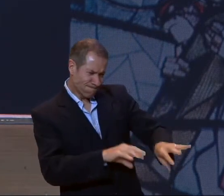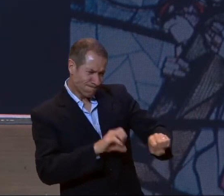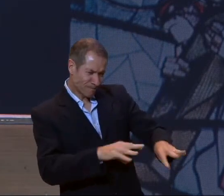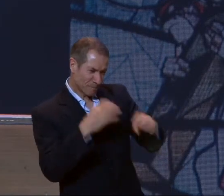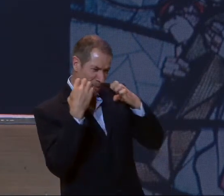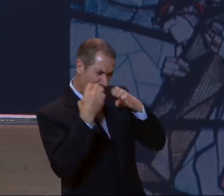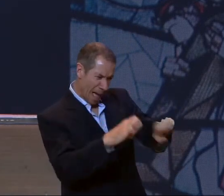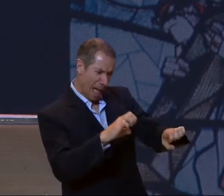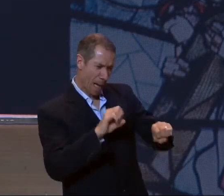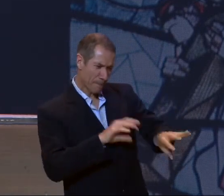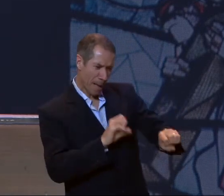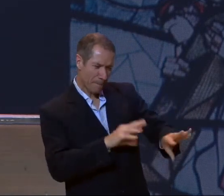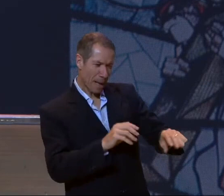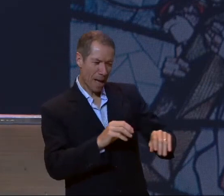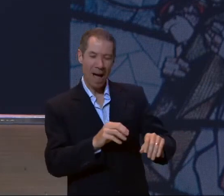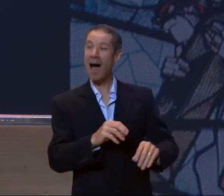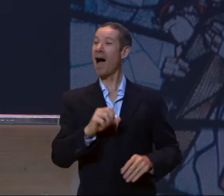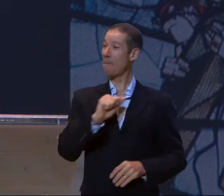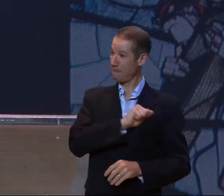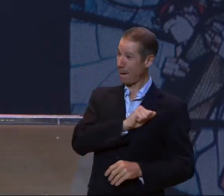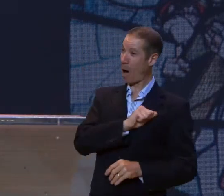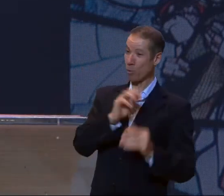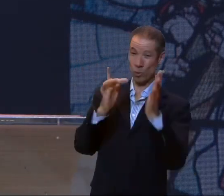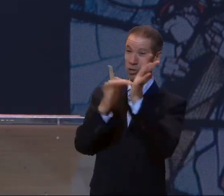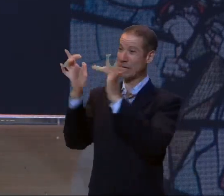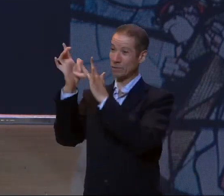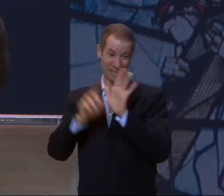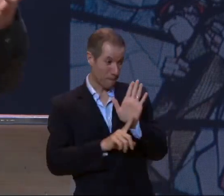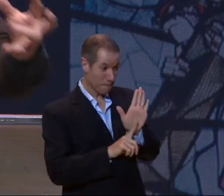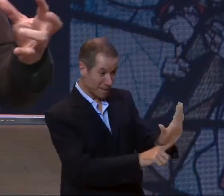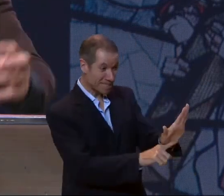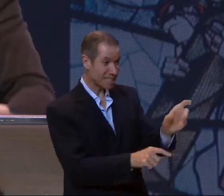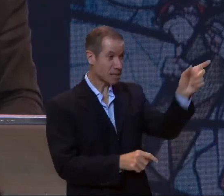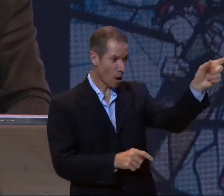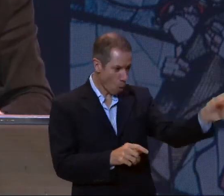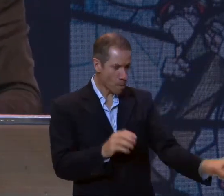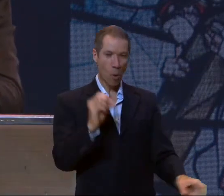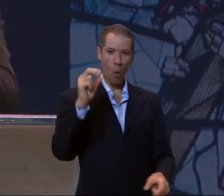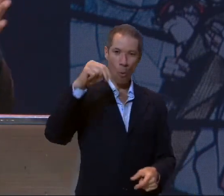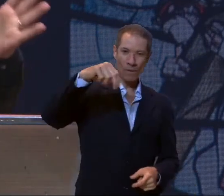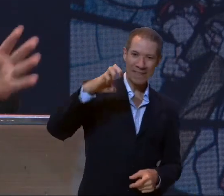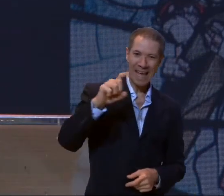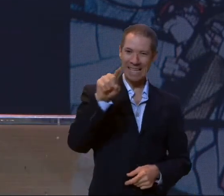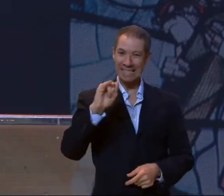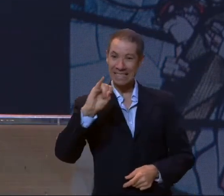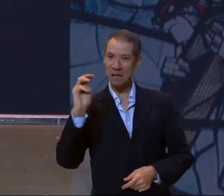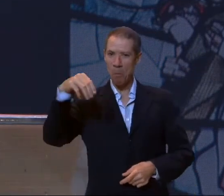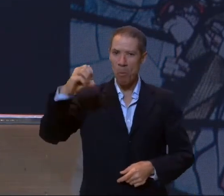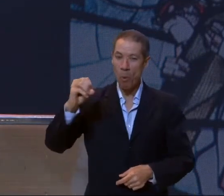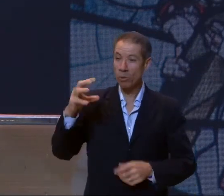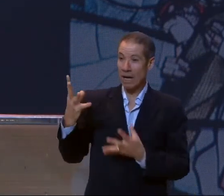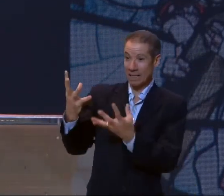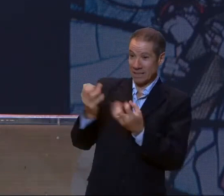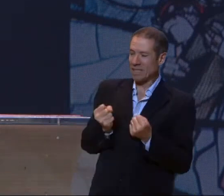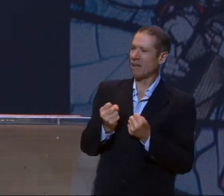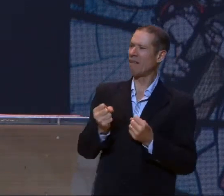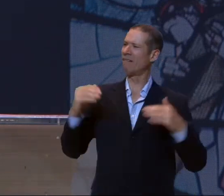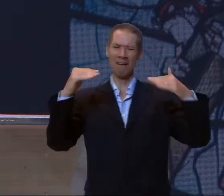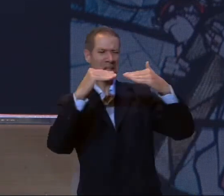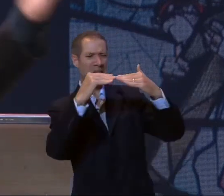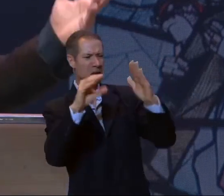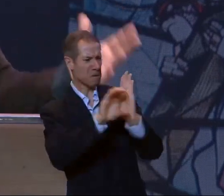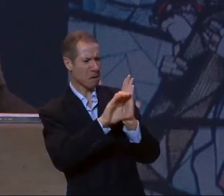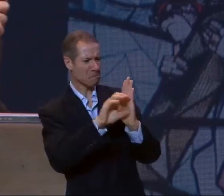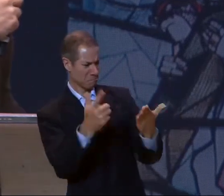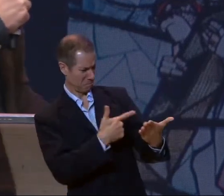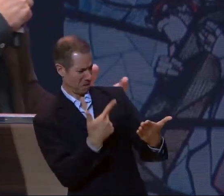Paulo apresenta Jesus para ele, Onésimo se converte. Pastor, o que isso tem a ver com Colossenses?